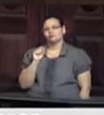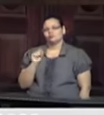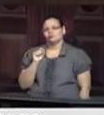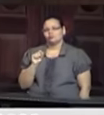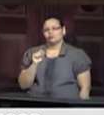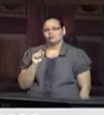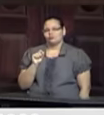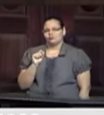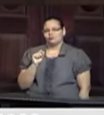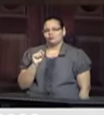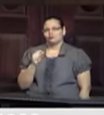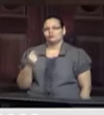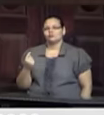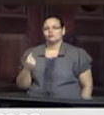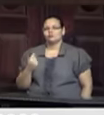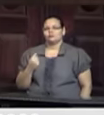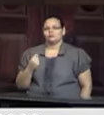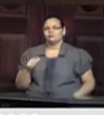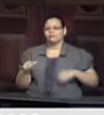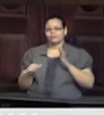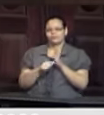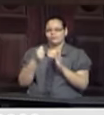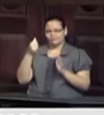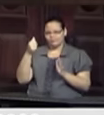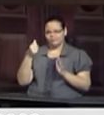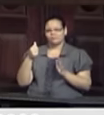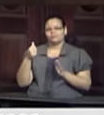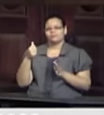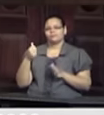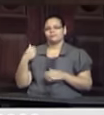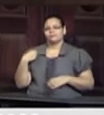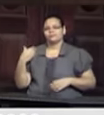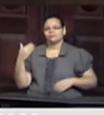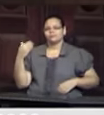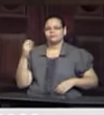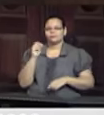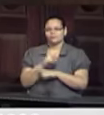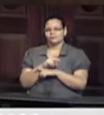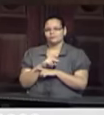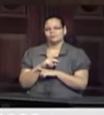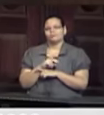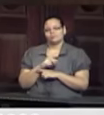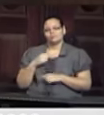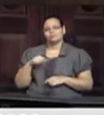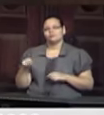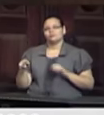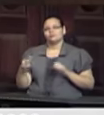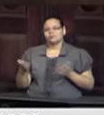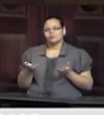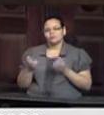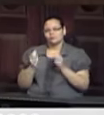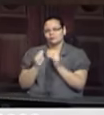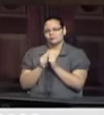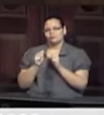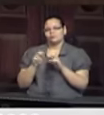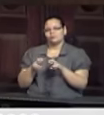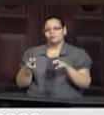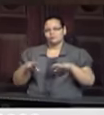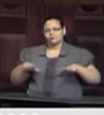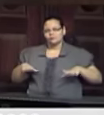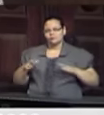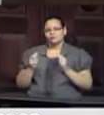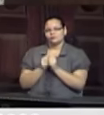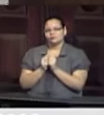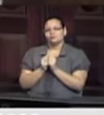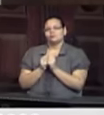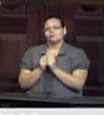vêm pela primeira vez ou retornam à nossa casa, como, por